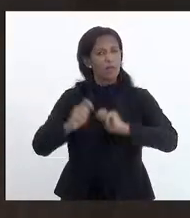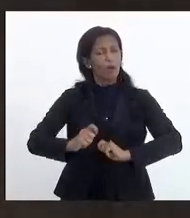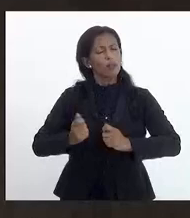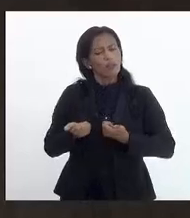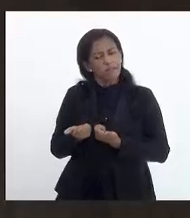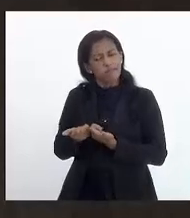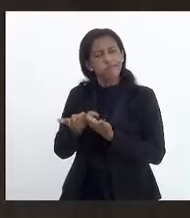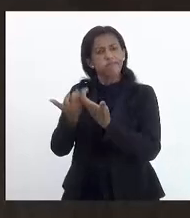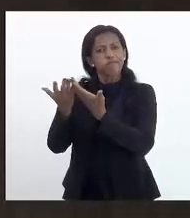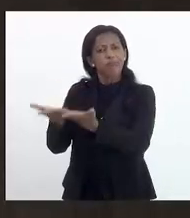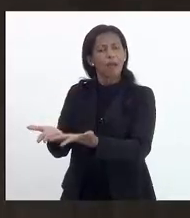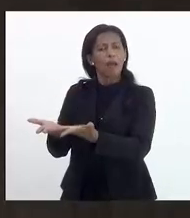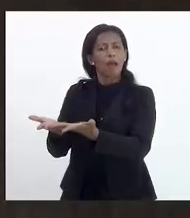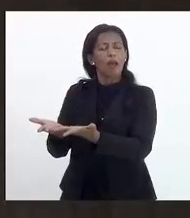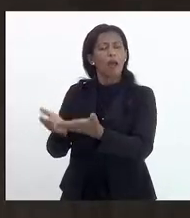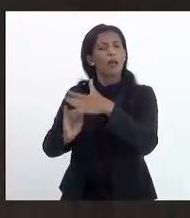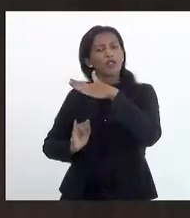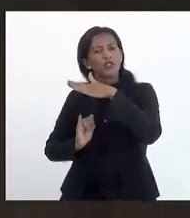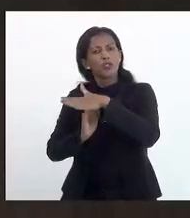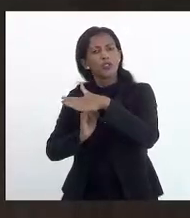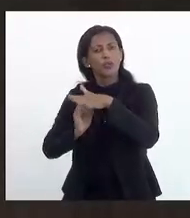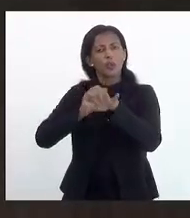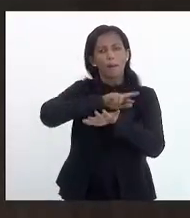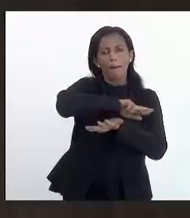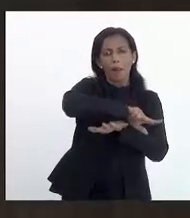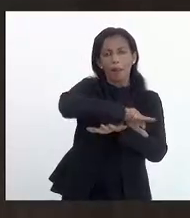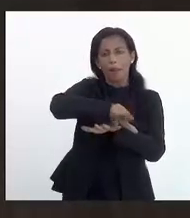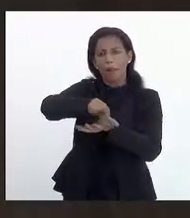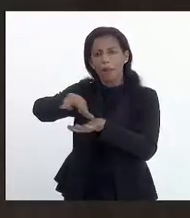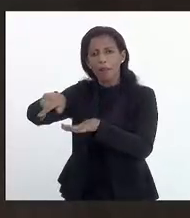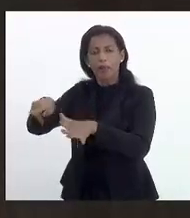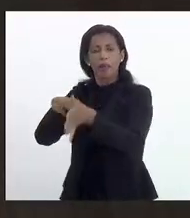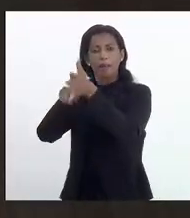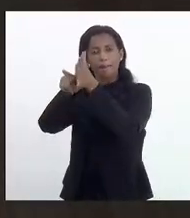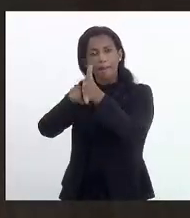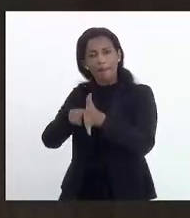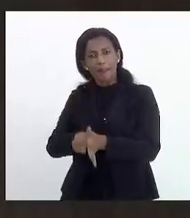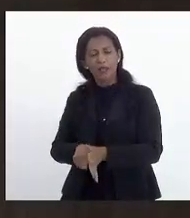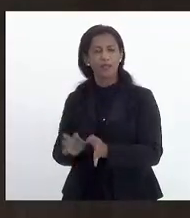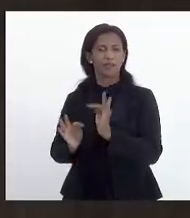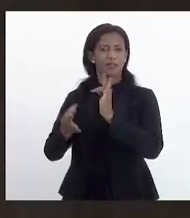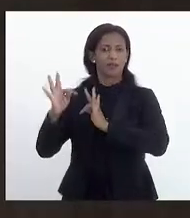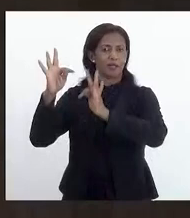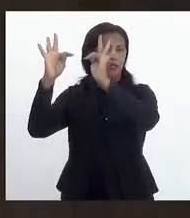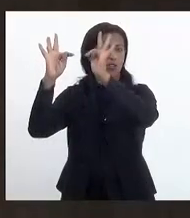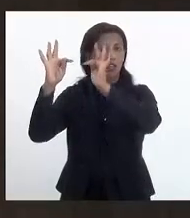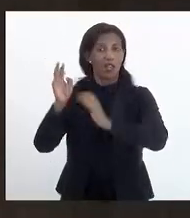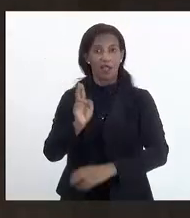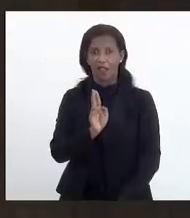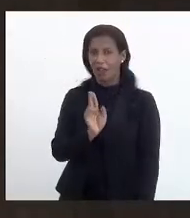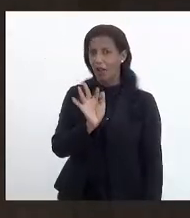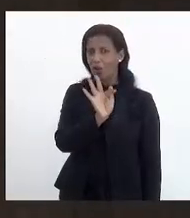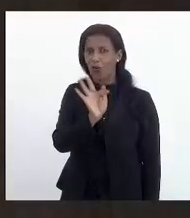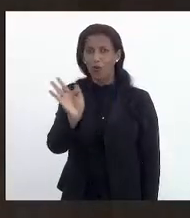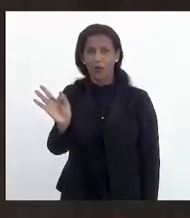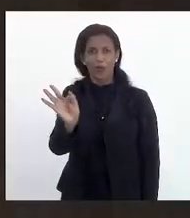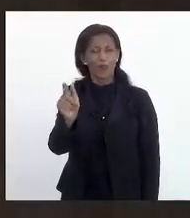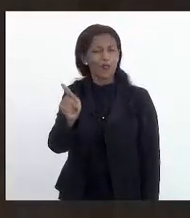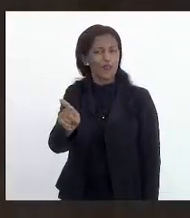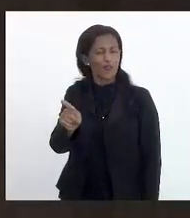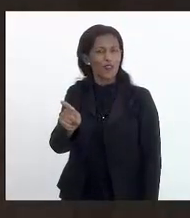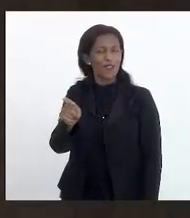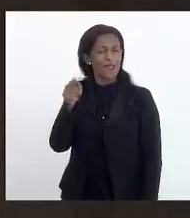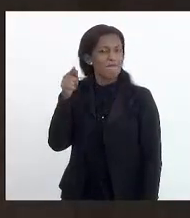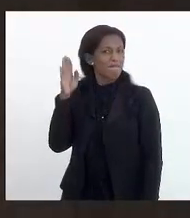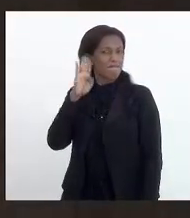conceder a instituições de ensino, pesquisa e tecnologia. A UF, sem dúvida nenhuma,